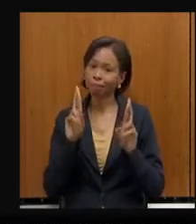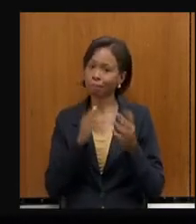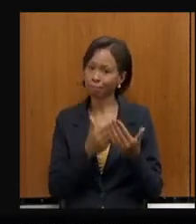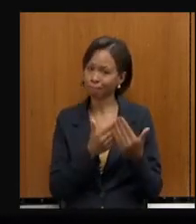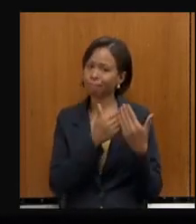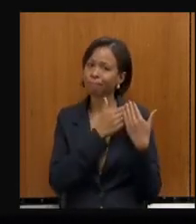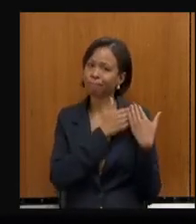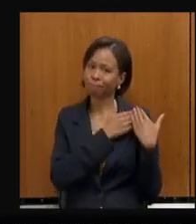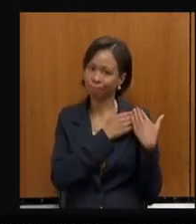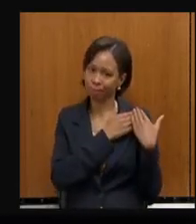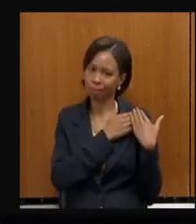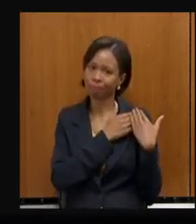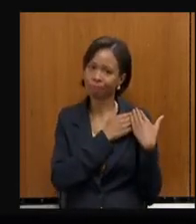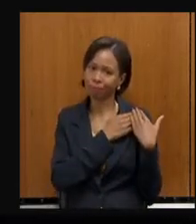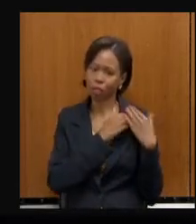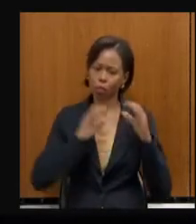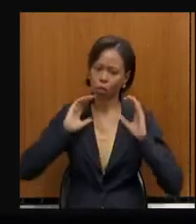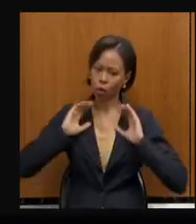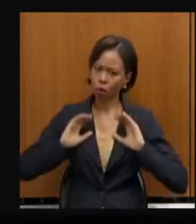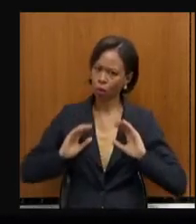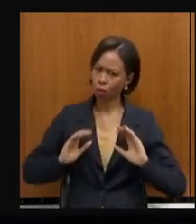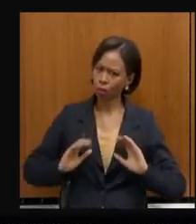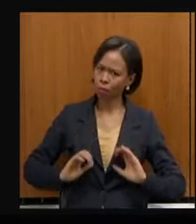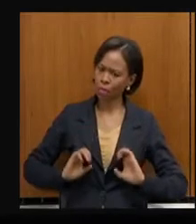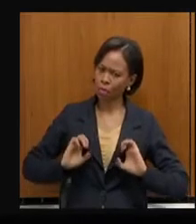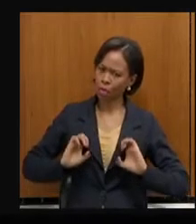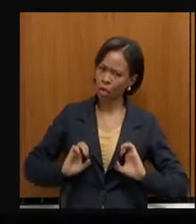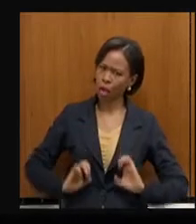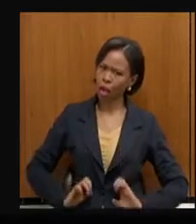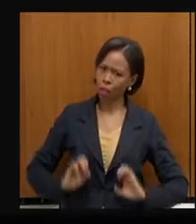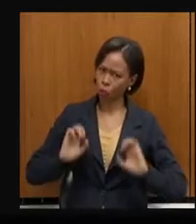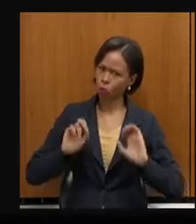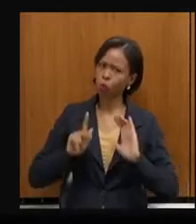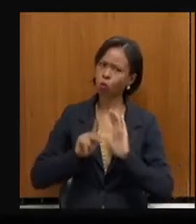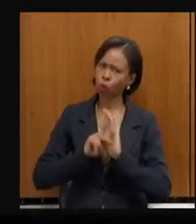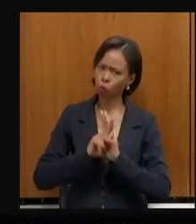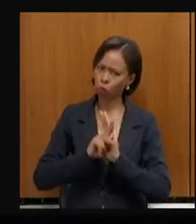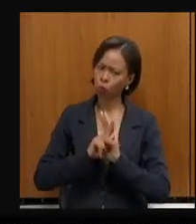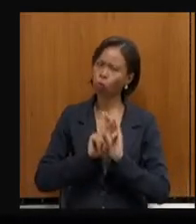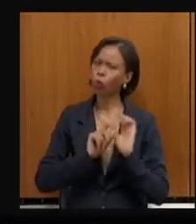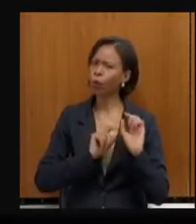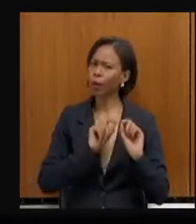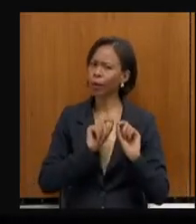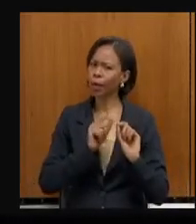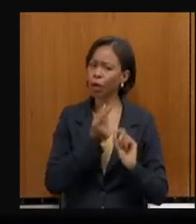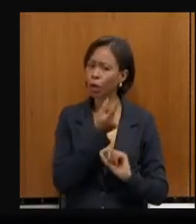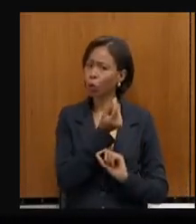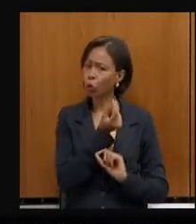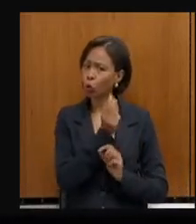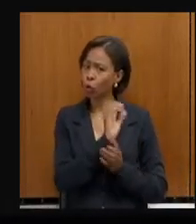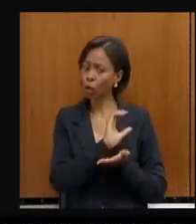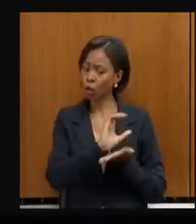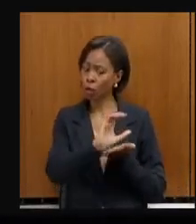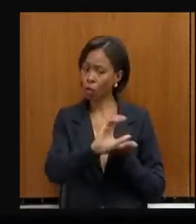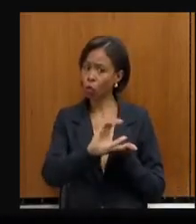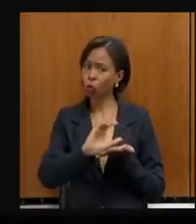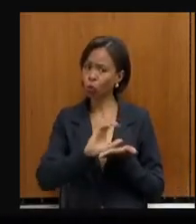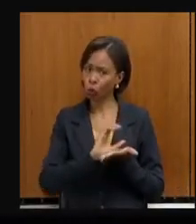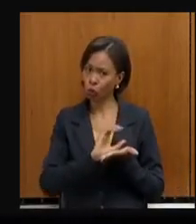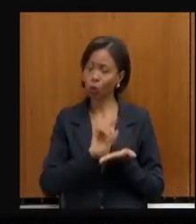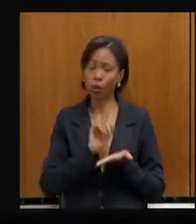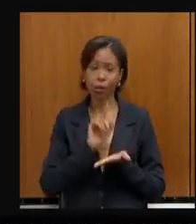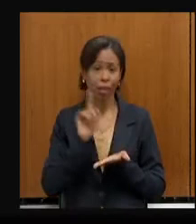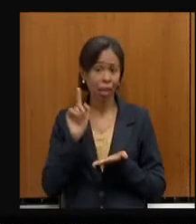à a cultura e comportamento diz respeito ao recurso oriundo do acordo da